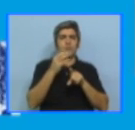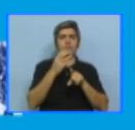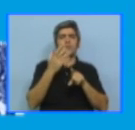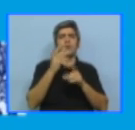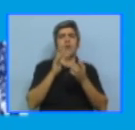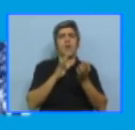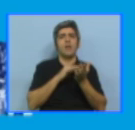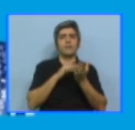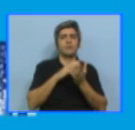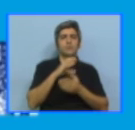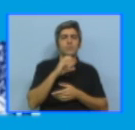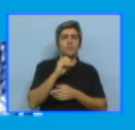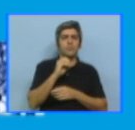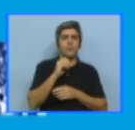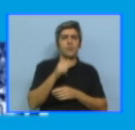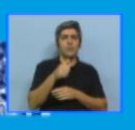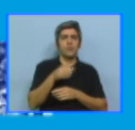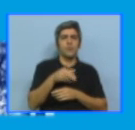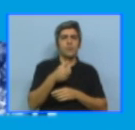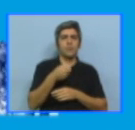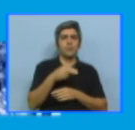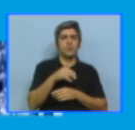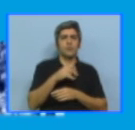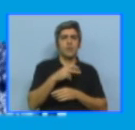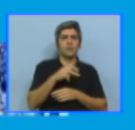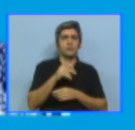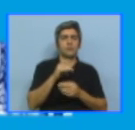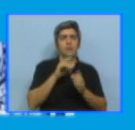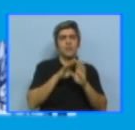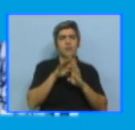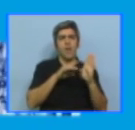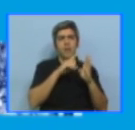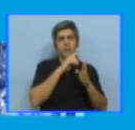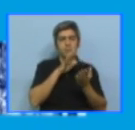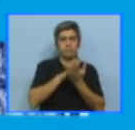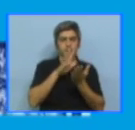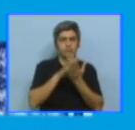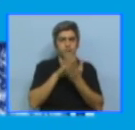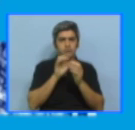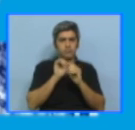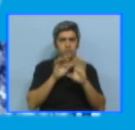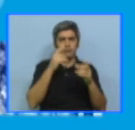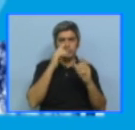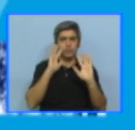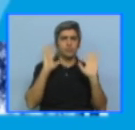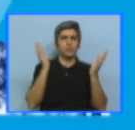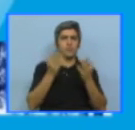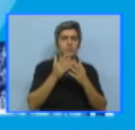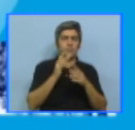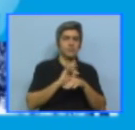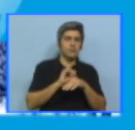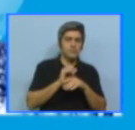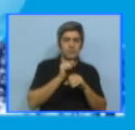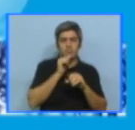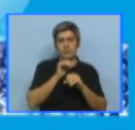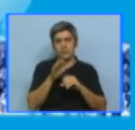os comunianos editavam em Itália, uma revista para o grande público, de alguma maneira ser sensitiva e